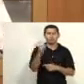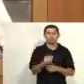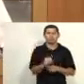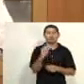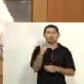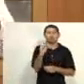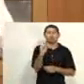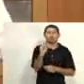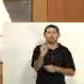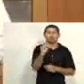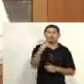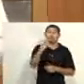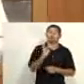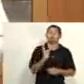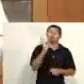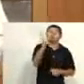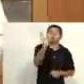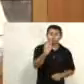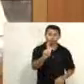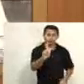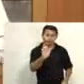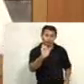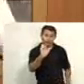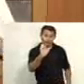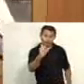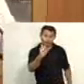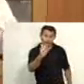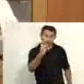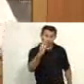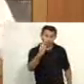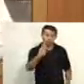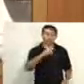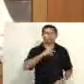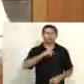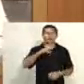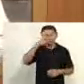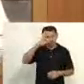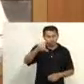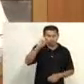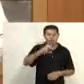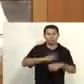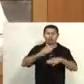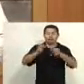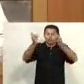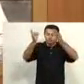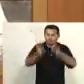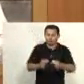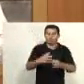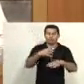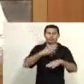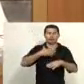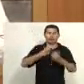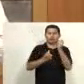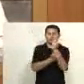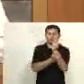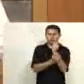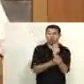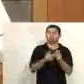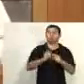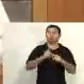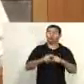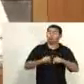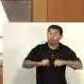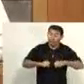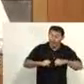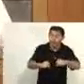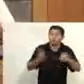para que o futuro gestor tome as suas decisões de forma mais acertada, de forma mais segura, porque é o que o